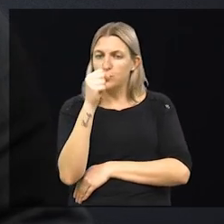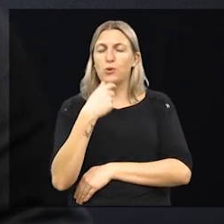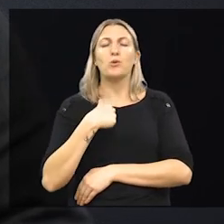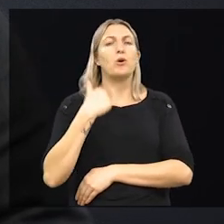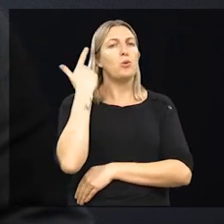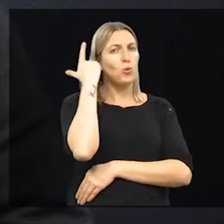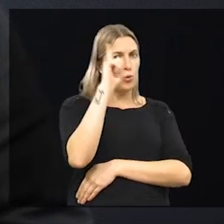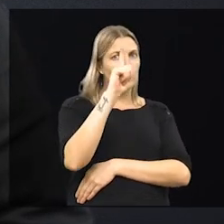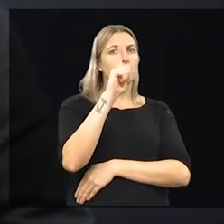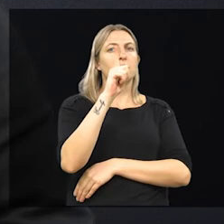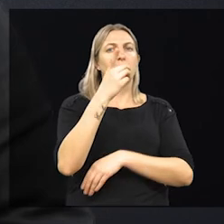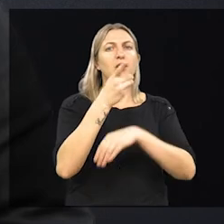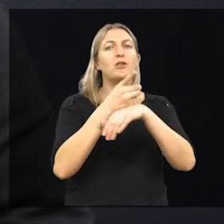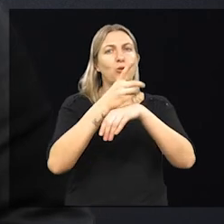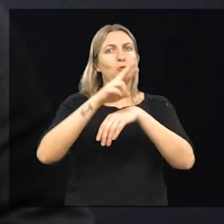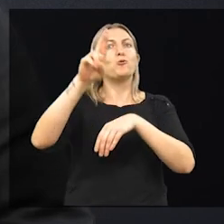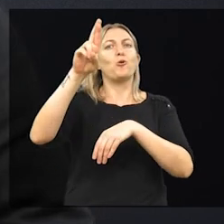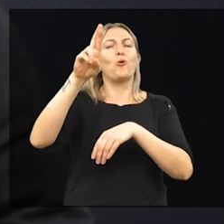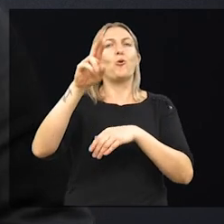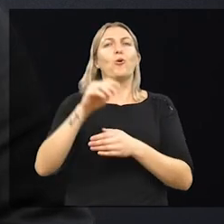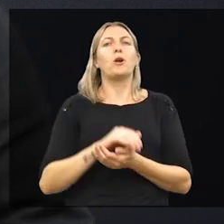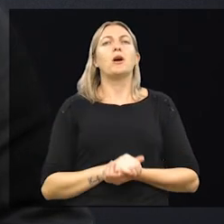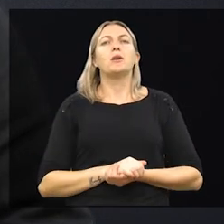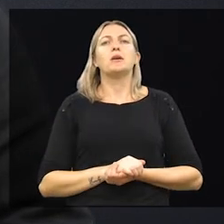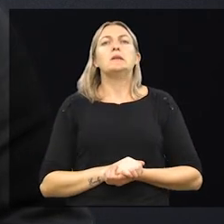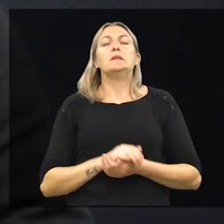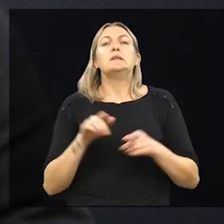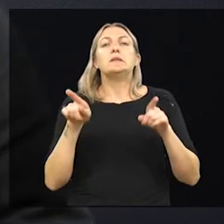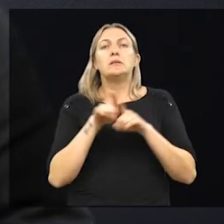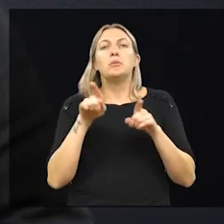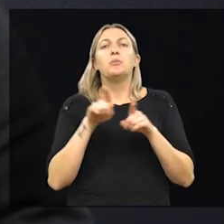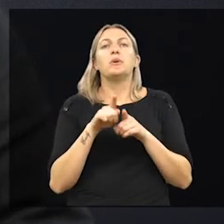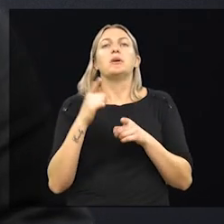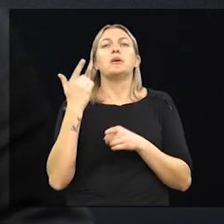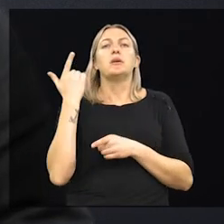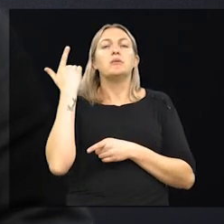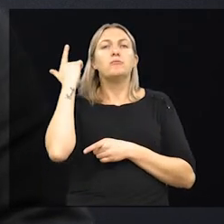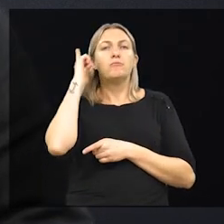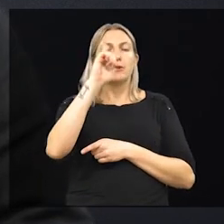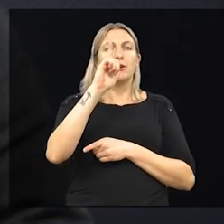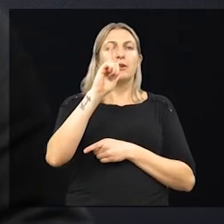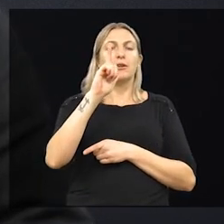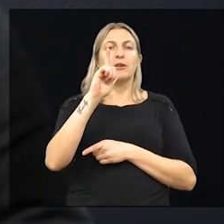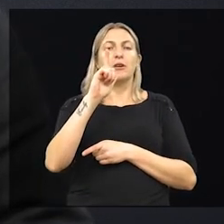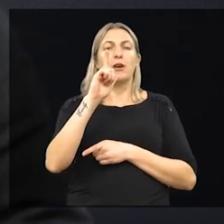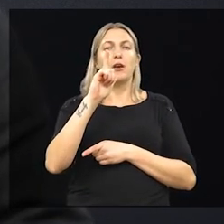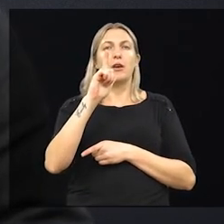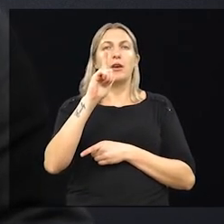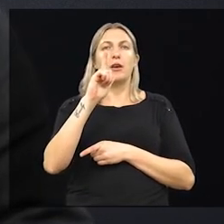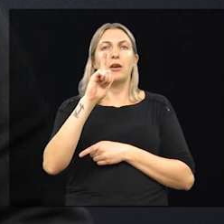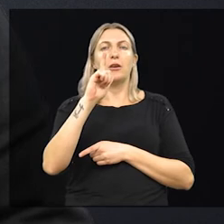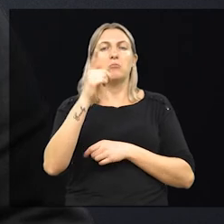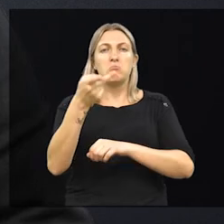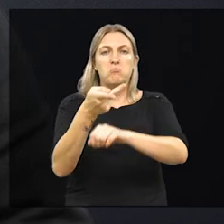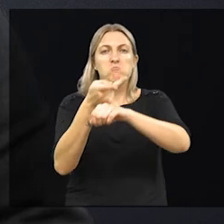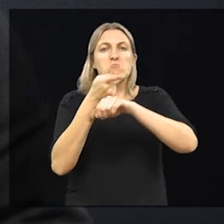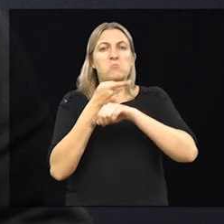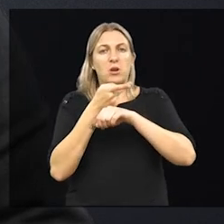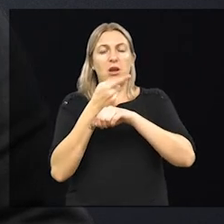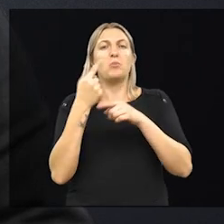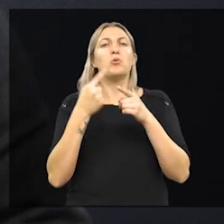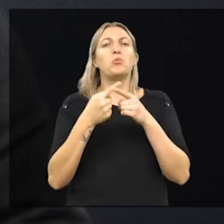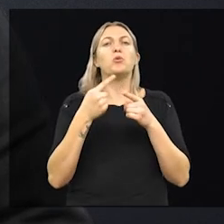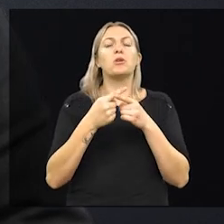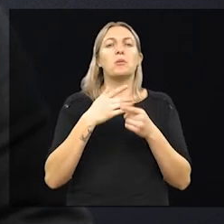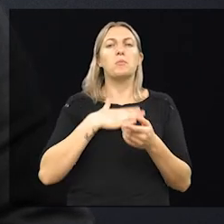design e defende também ganhei o grau de distinção por a tese ser de extrema relevância dentro